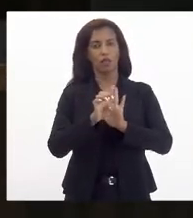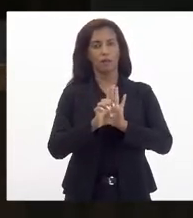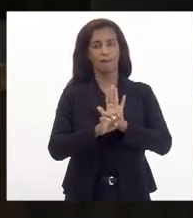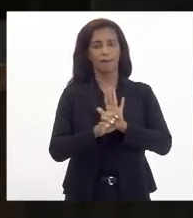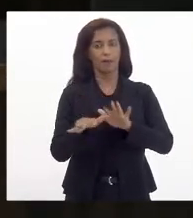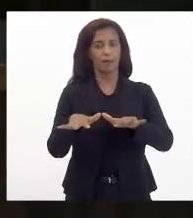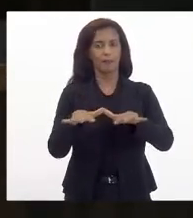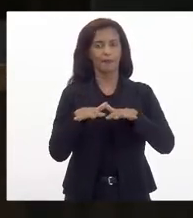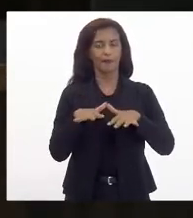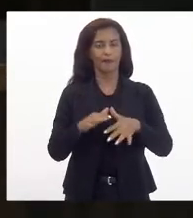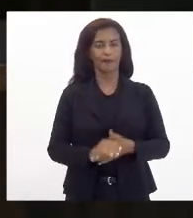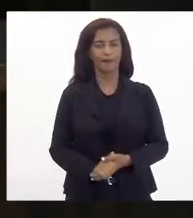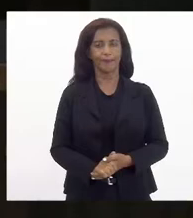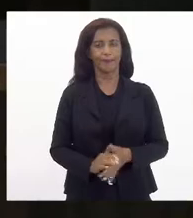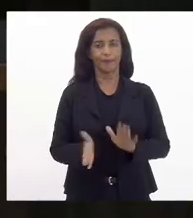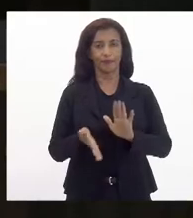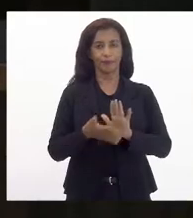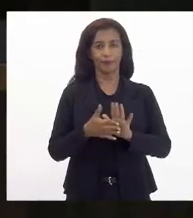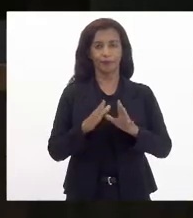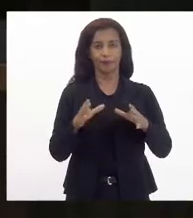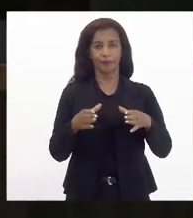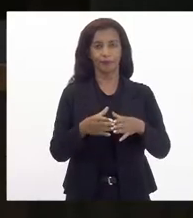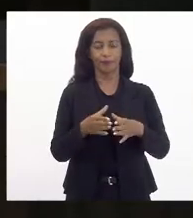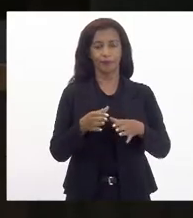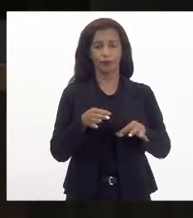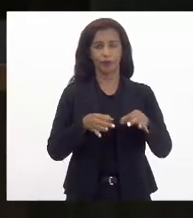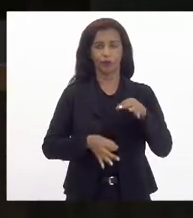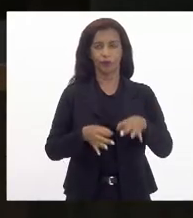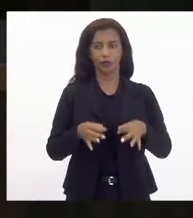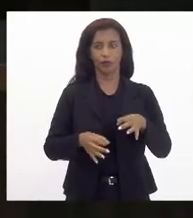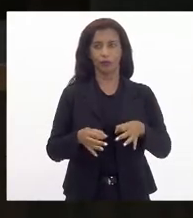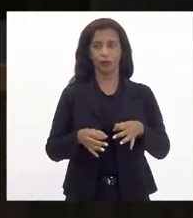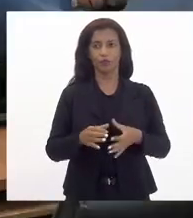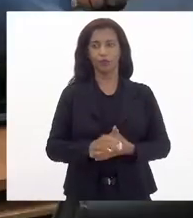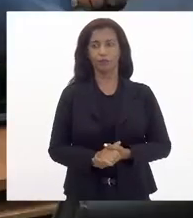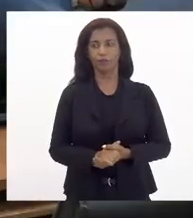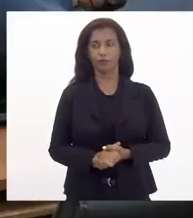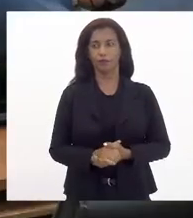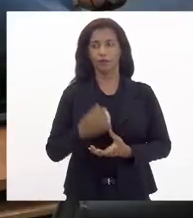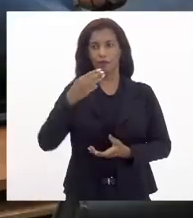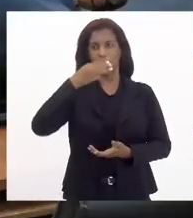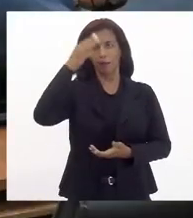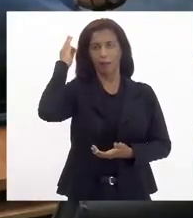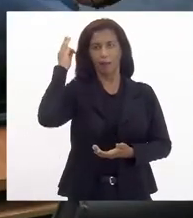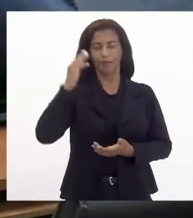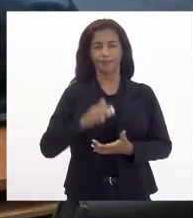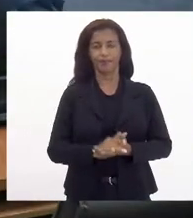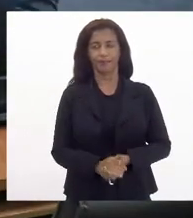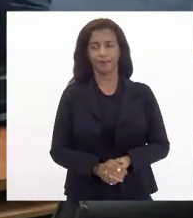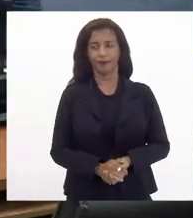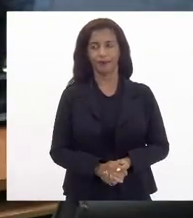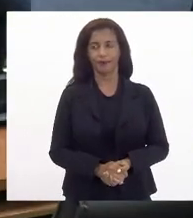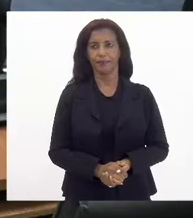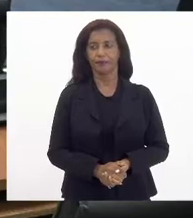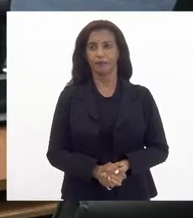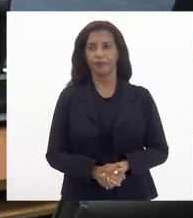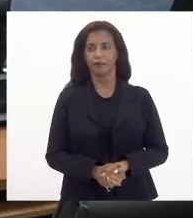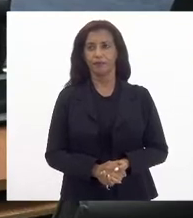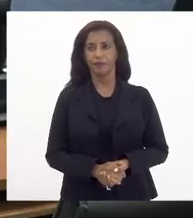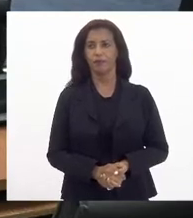emendas de plenário para emitir parecer pela comissão de constituição e justiça a deputado Márcio Pacheco o